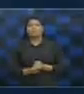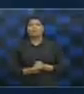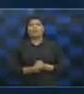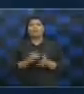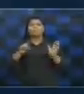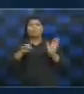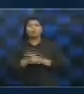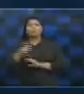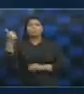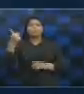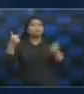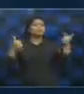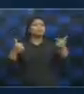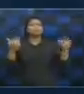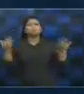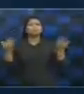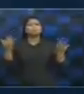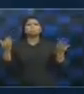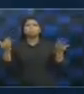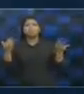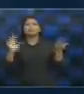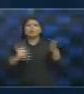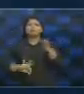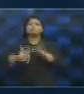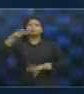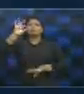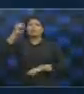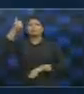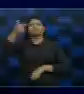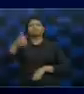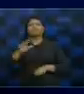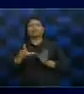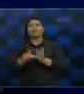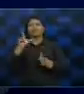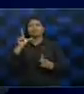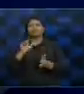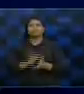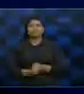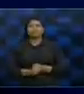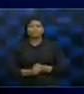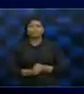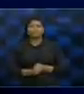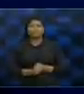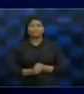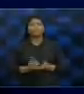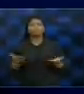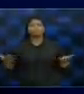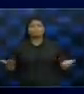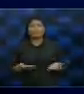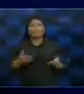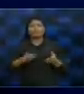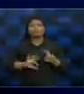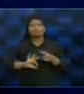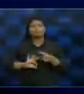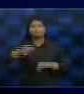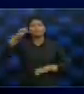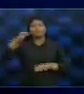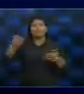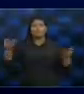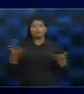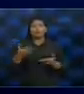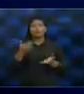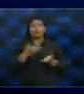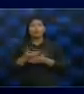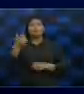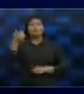perguntas também já está definida por sorteio prévio. Bem, e por ordem de sorteio prévio, neste bloco quem